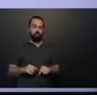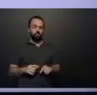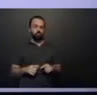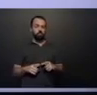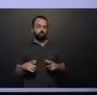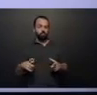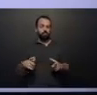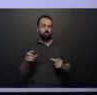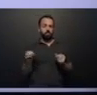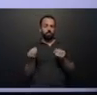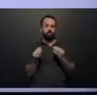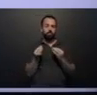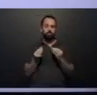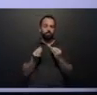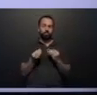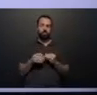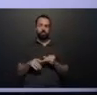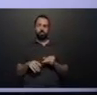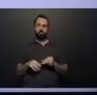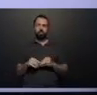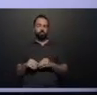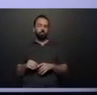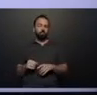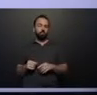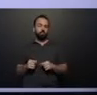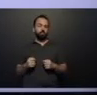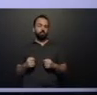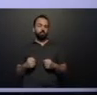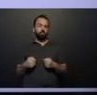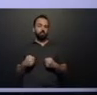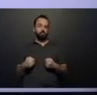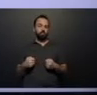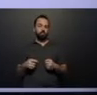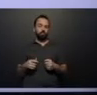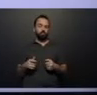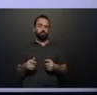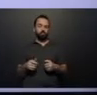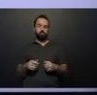laboratório? O laboratório, ele precisa ter